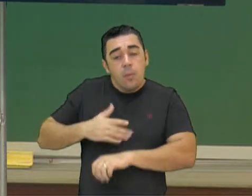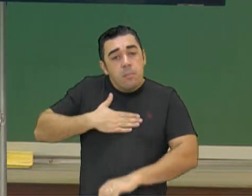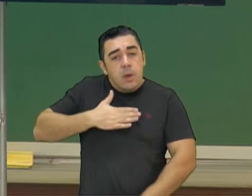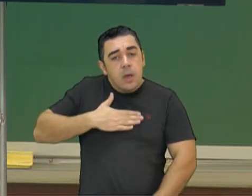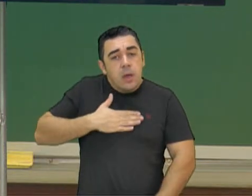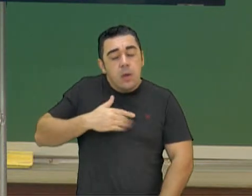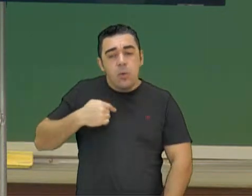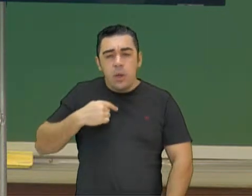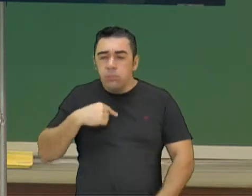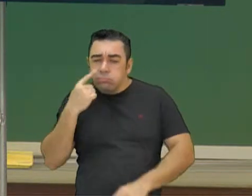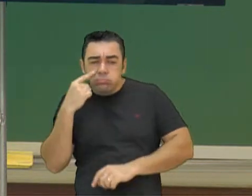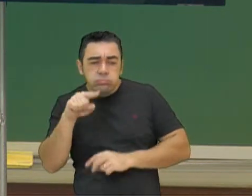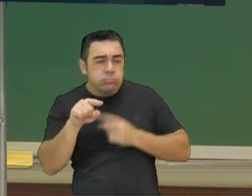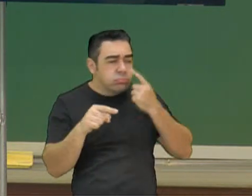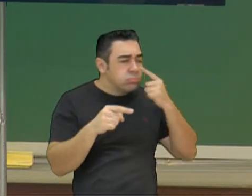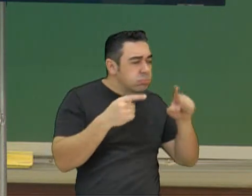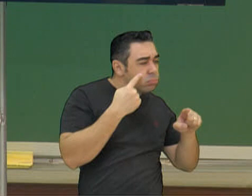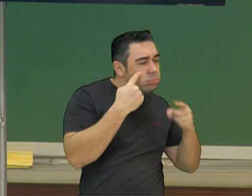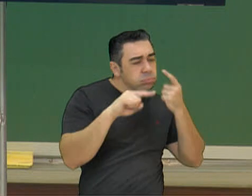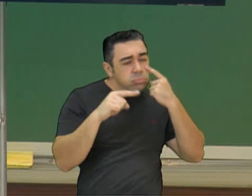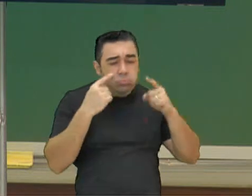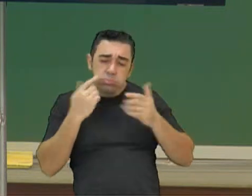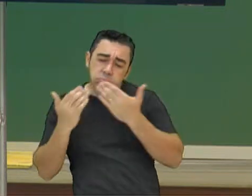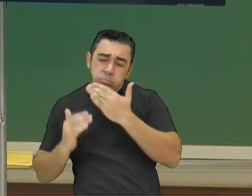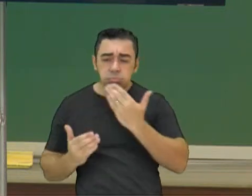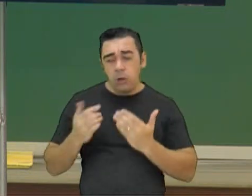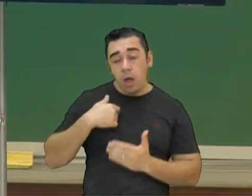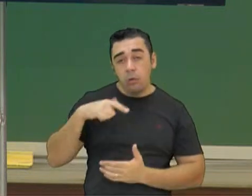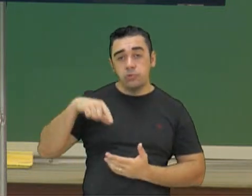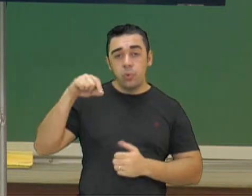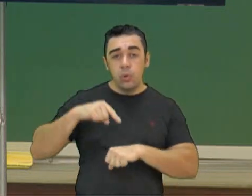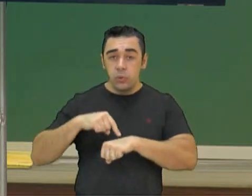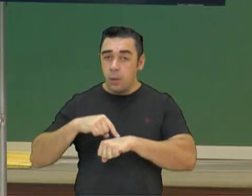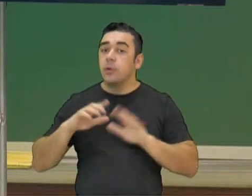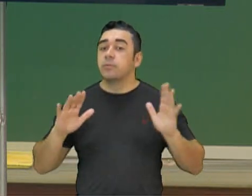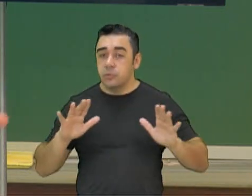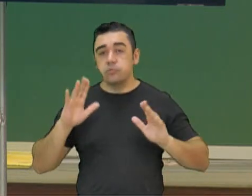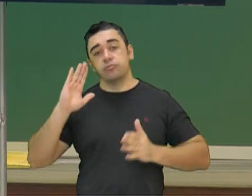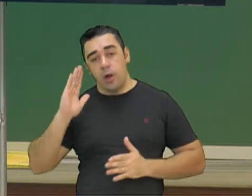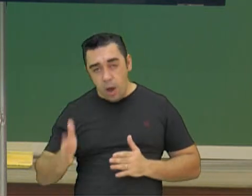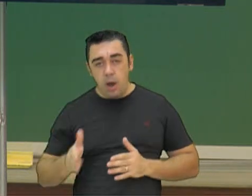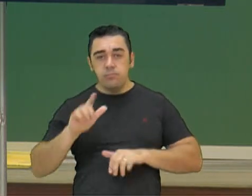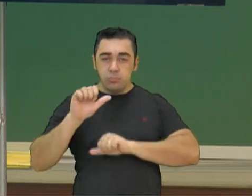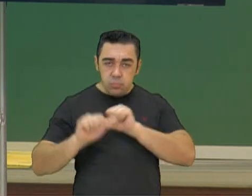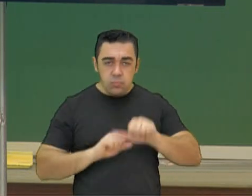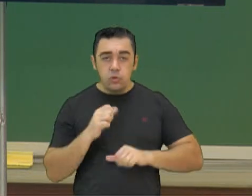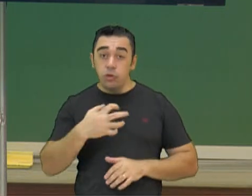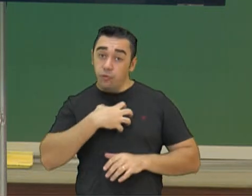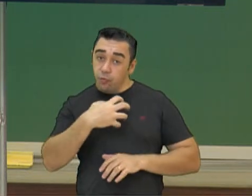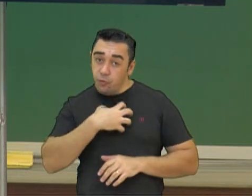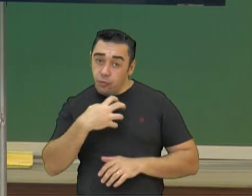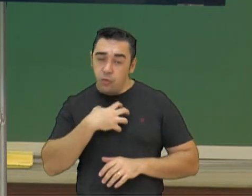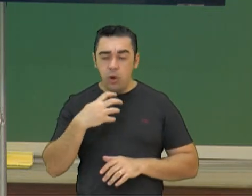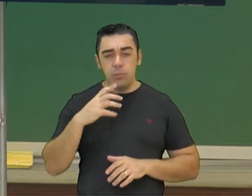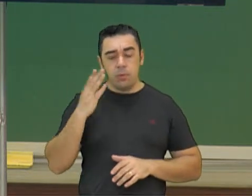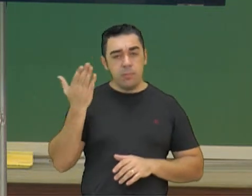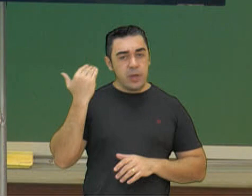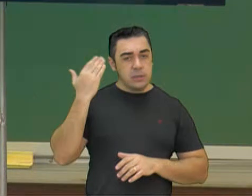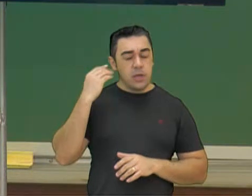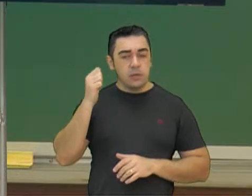ela vai escolher quando ela chegar no tempo dela. Então também já muda um pouco aí a forma como as princesas trabalhavam,